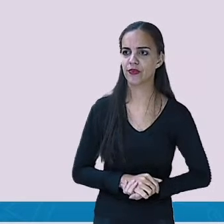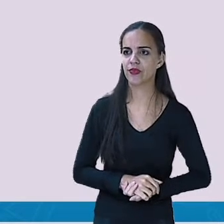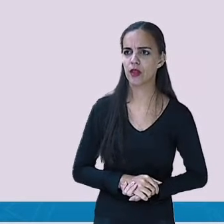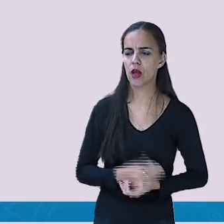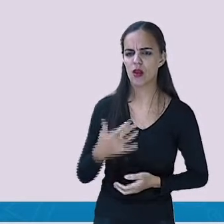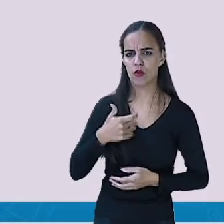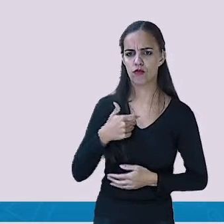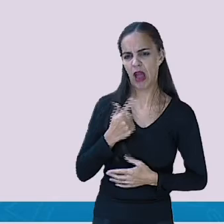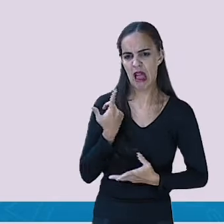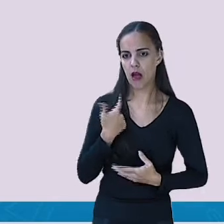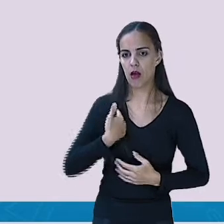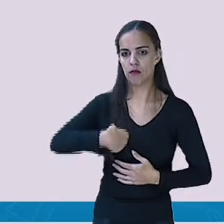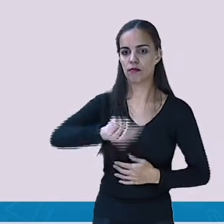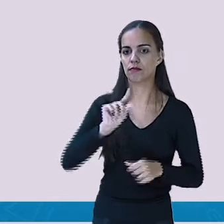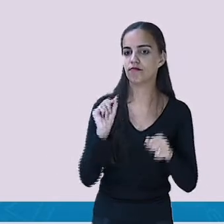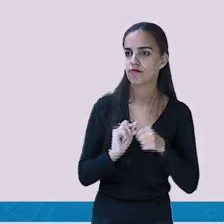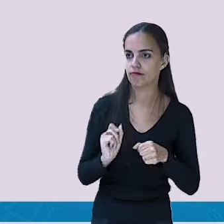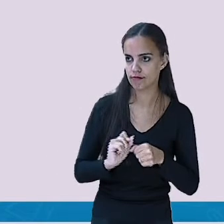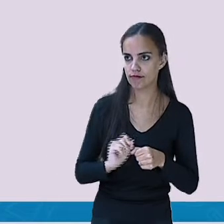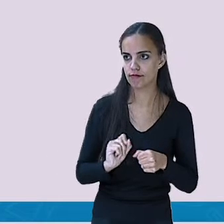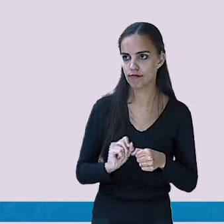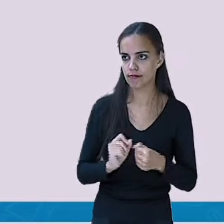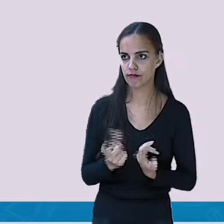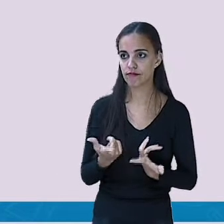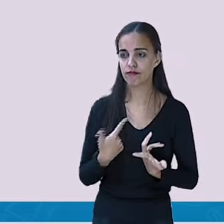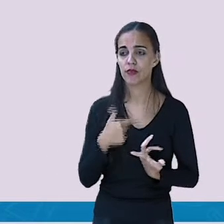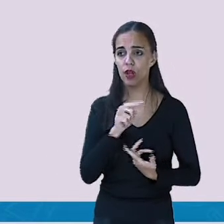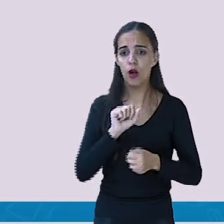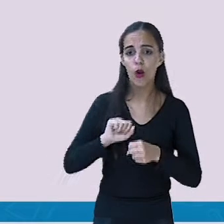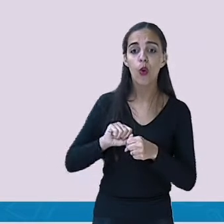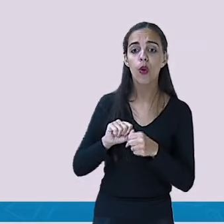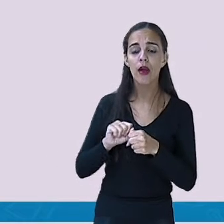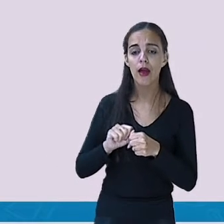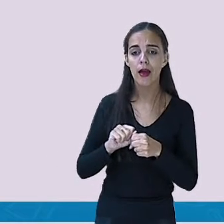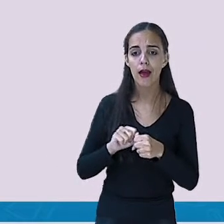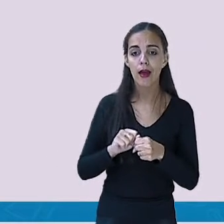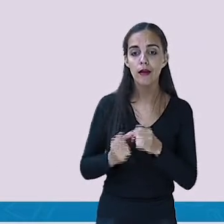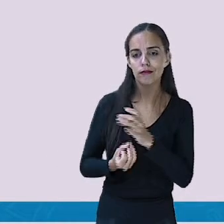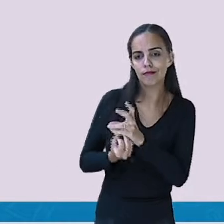atitude, mas ecologicamente corretas,